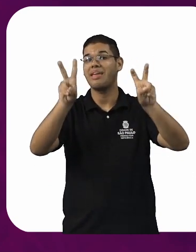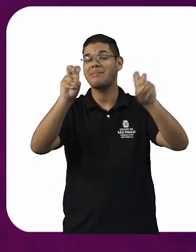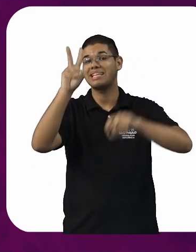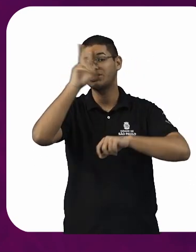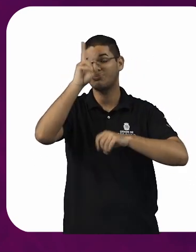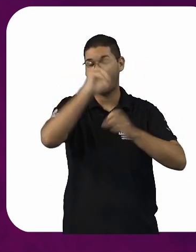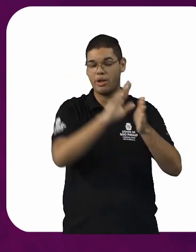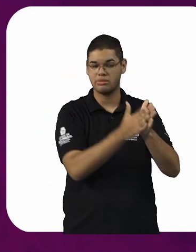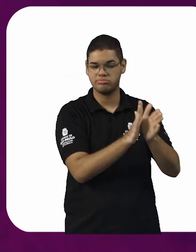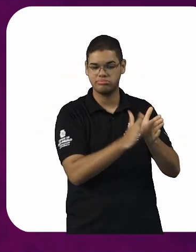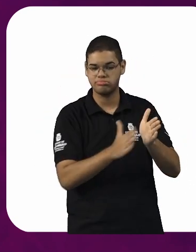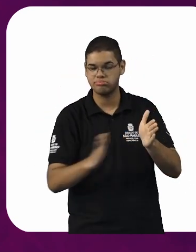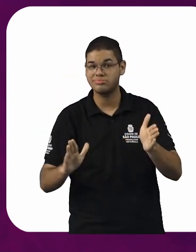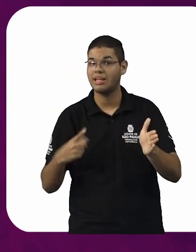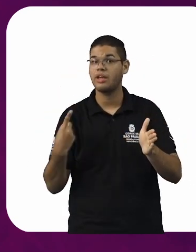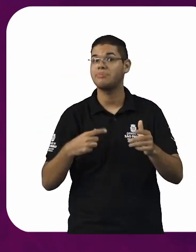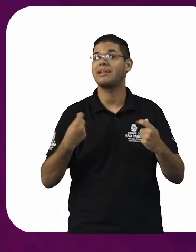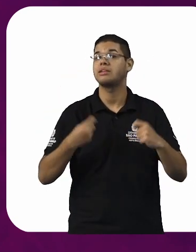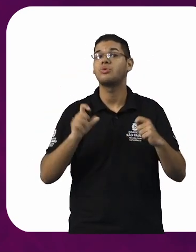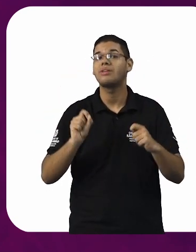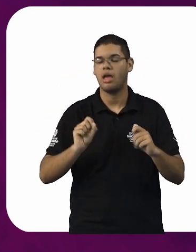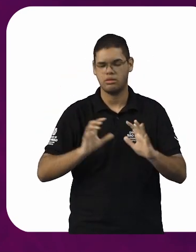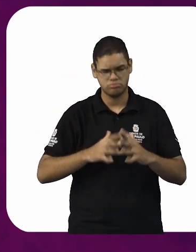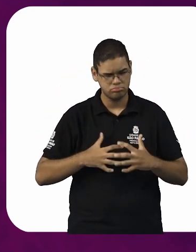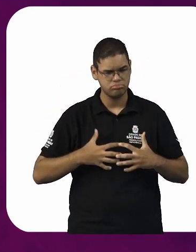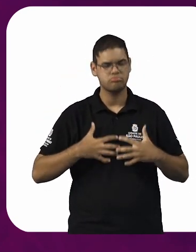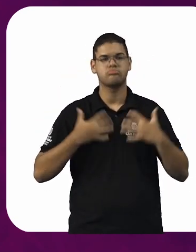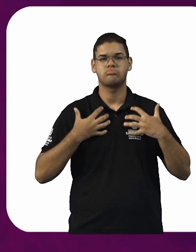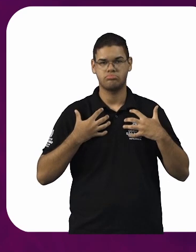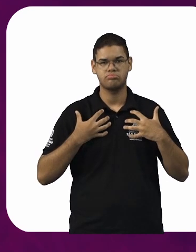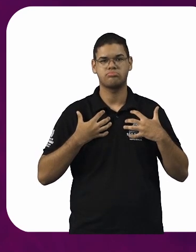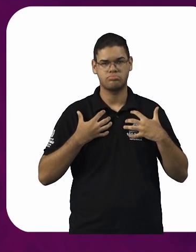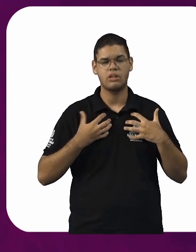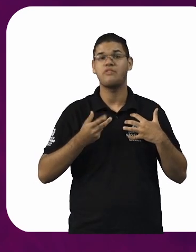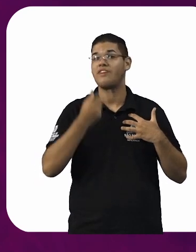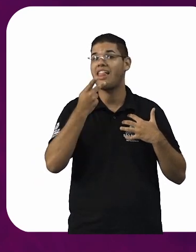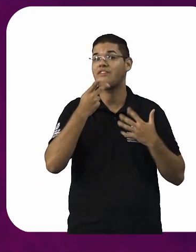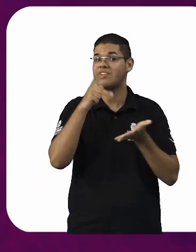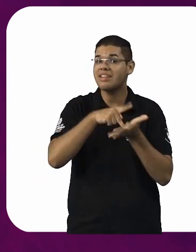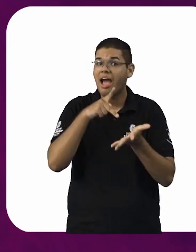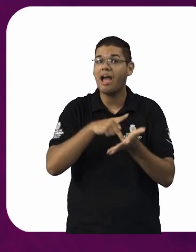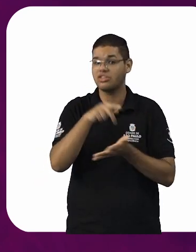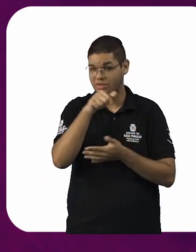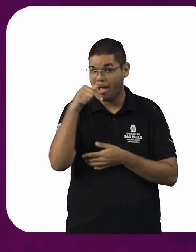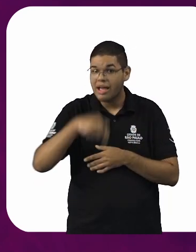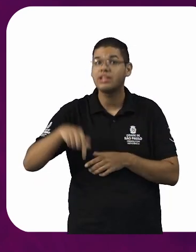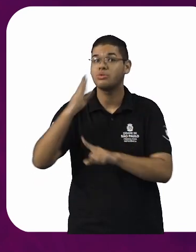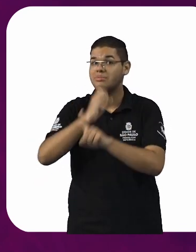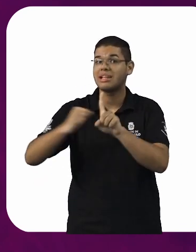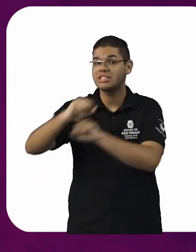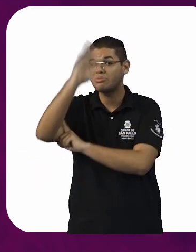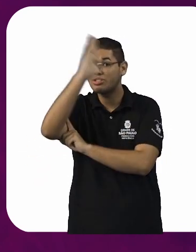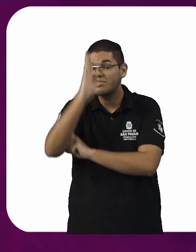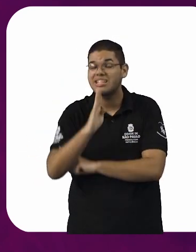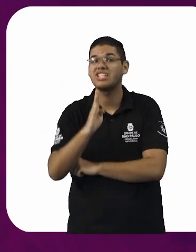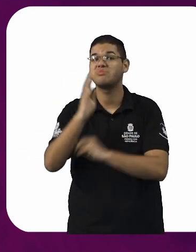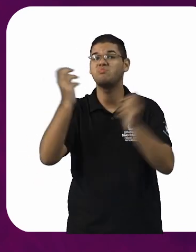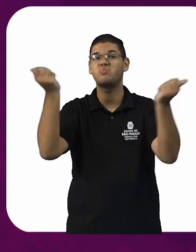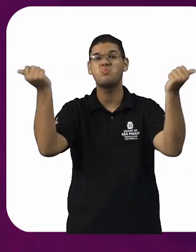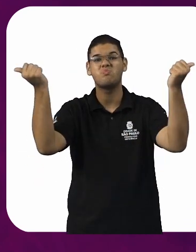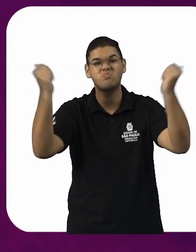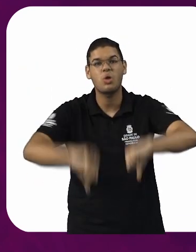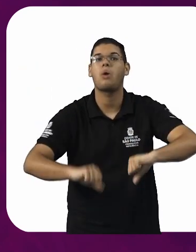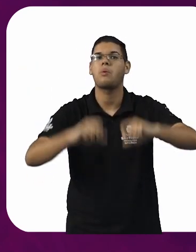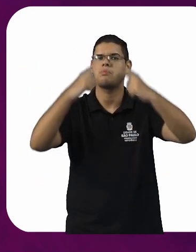minimamente honesto enquanto sociedade. Somos uma sociedade violenta. É essa a questão. Somos divertidos